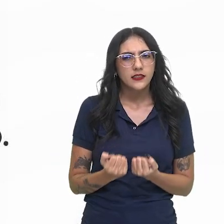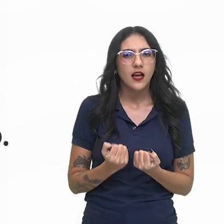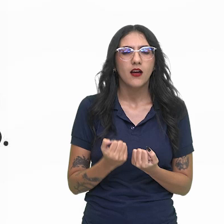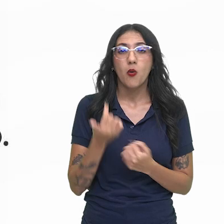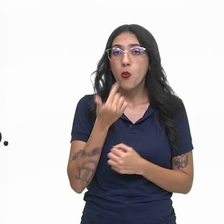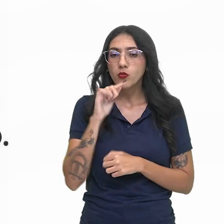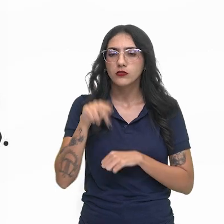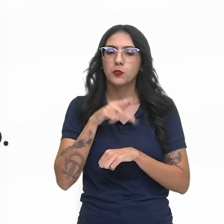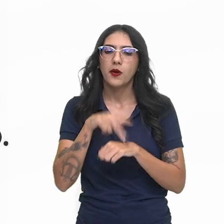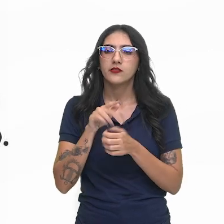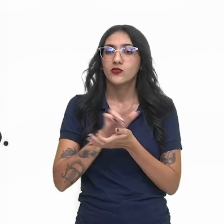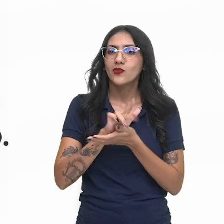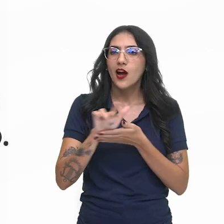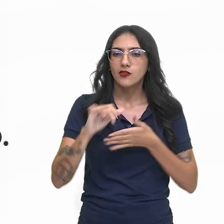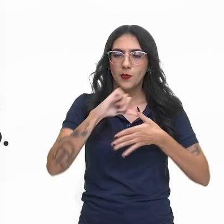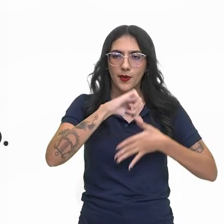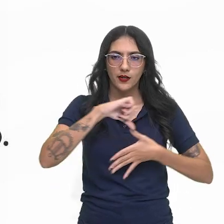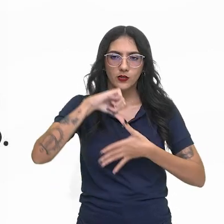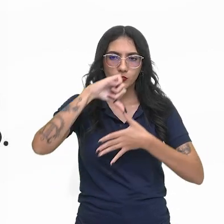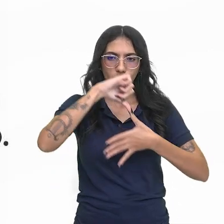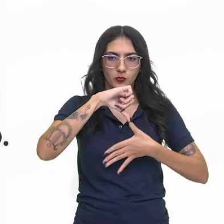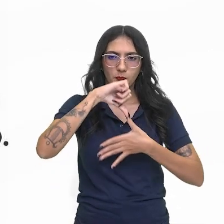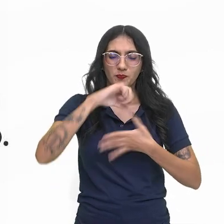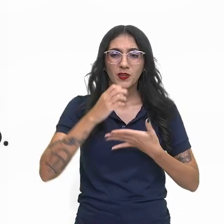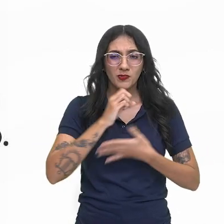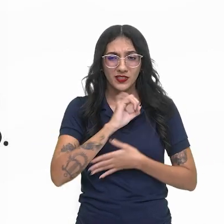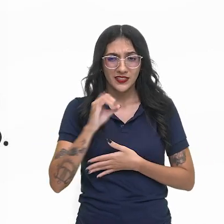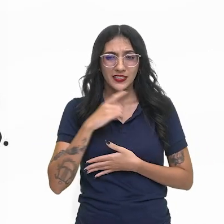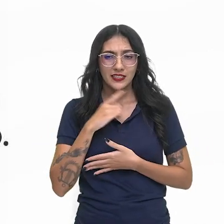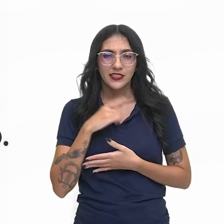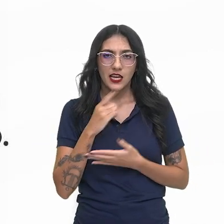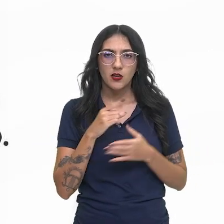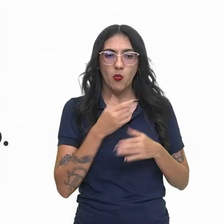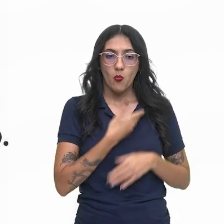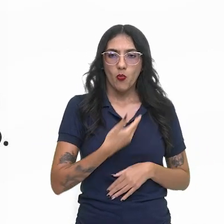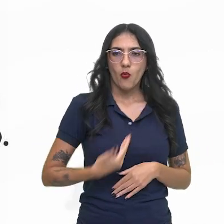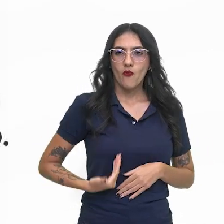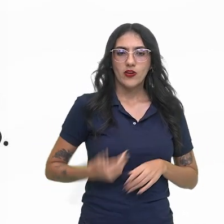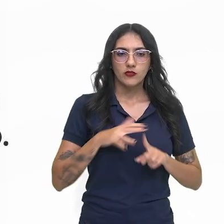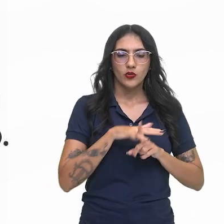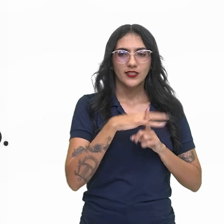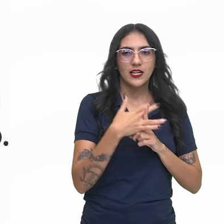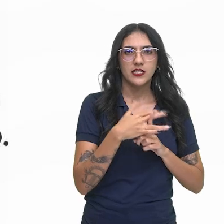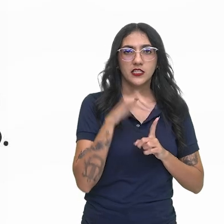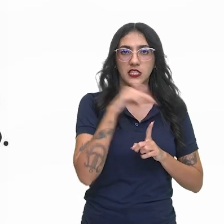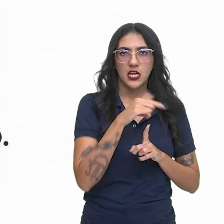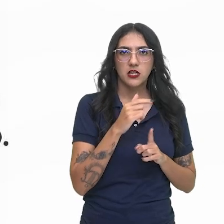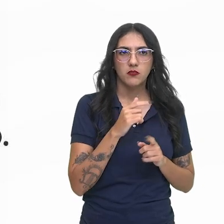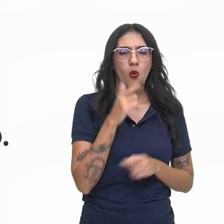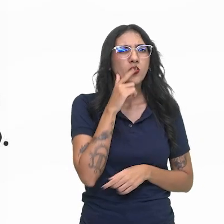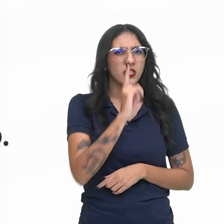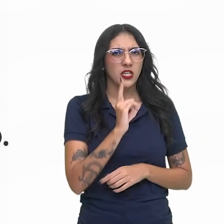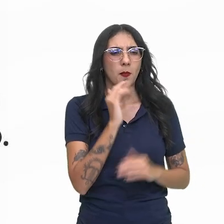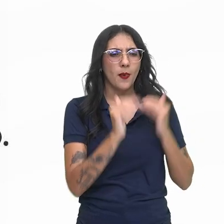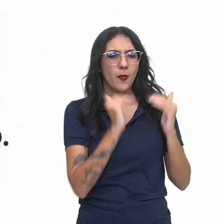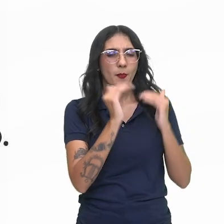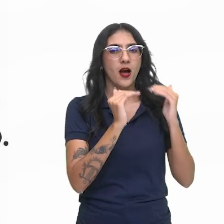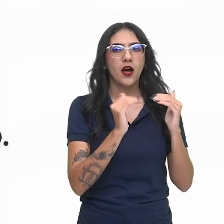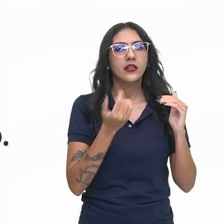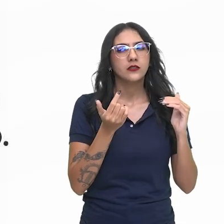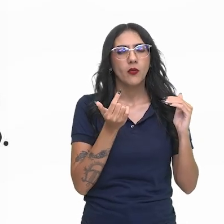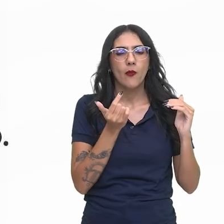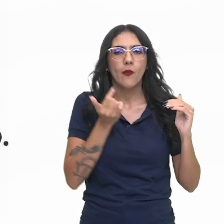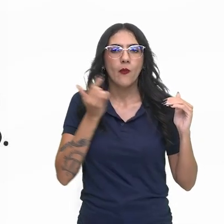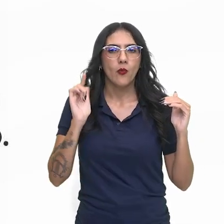América do Sul nesse caminho. Afinal, né, se houvesse um governo socialista e esse governo desse certo, isso seria exemplo para outros países.